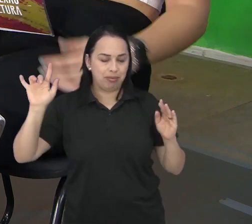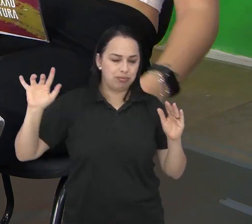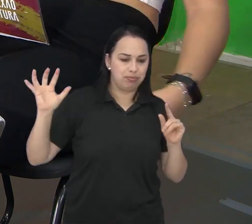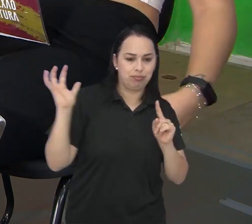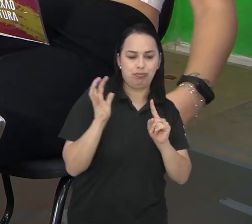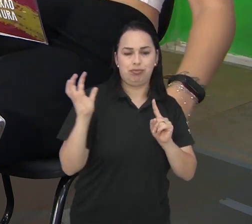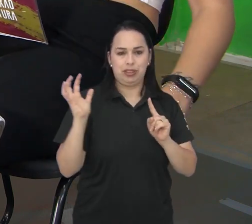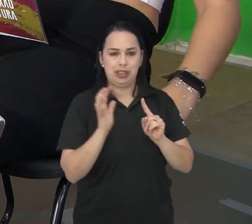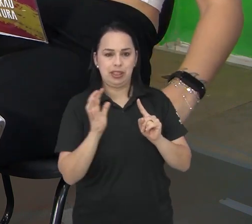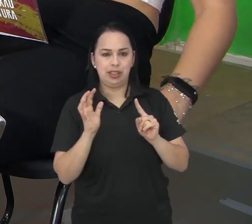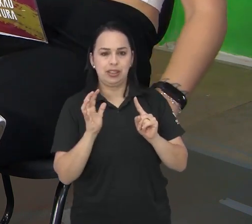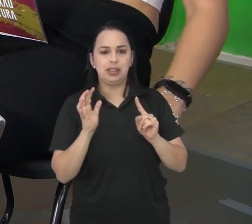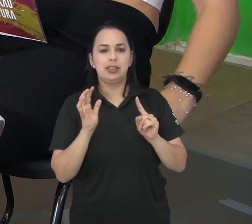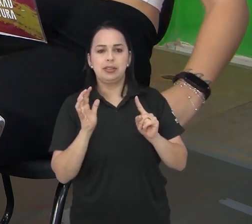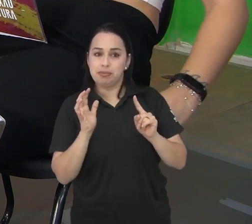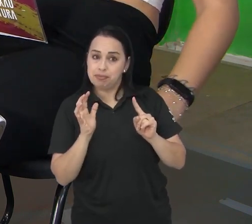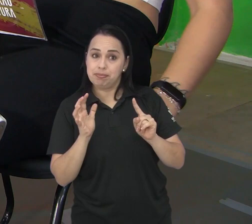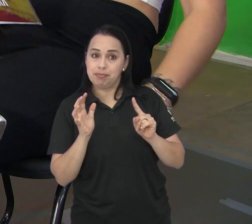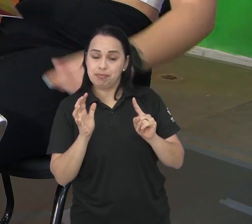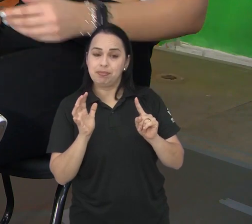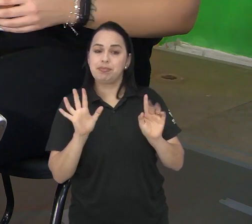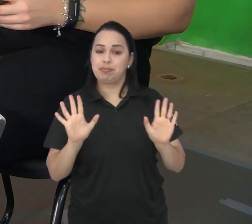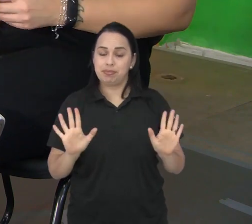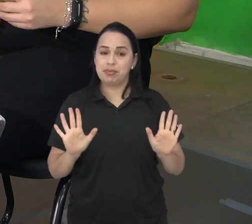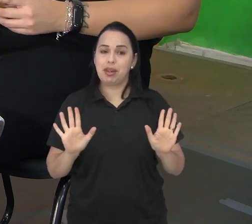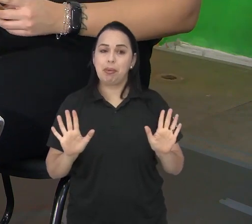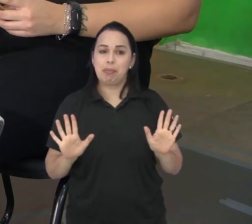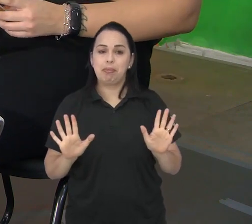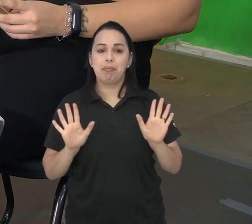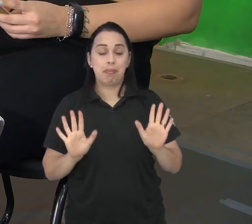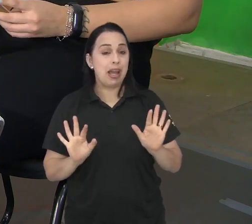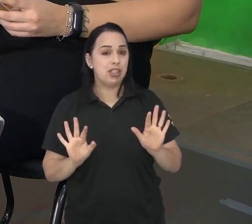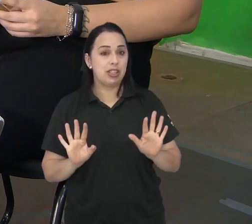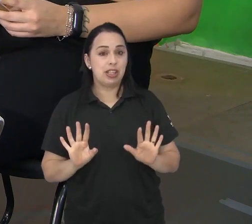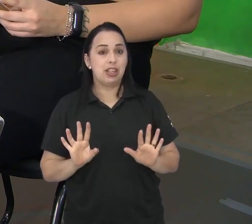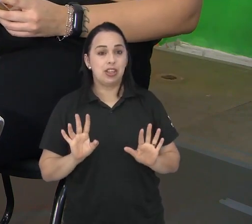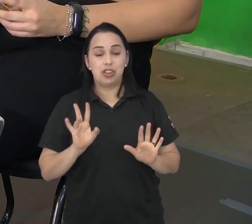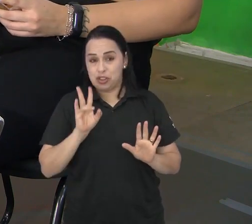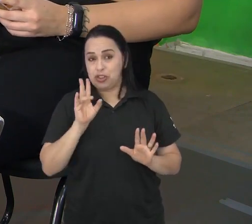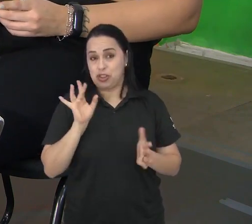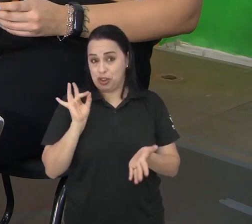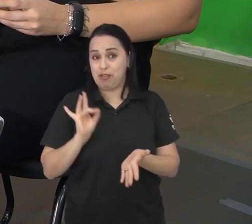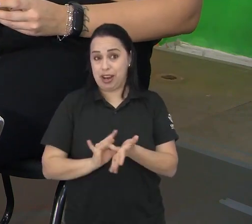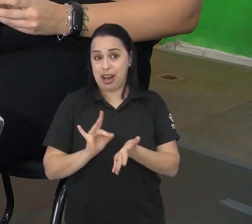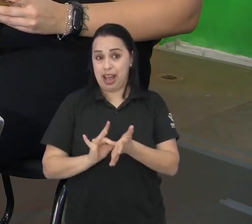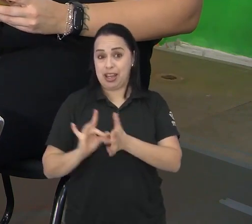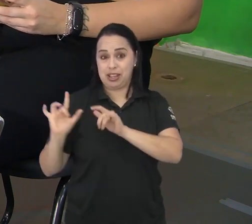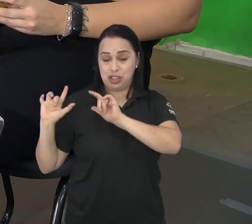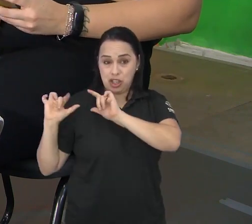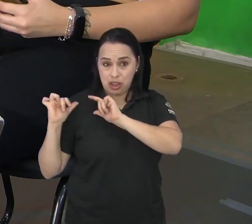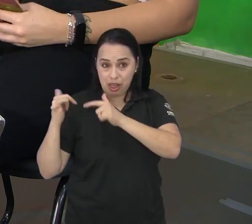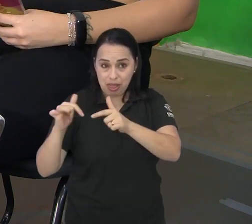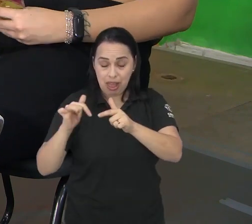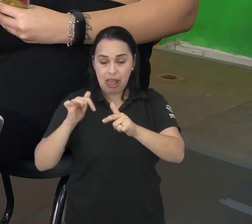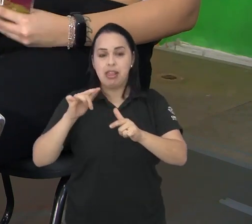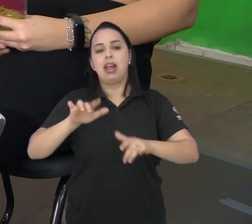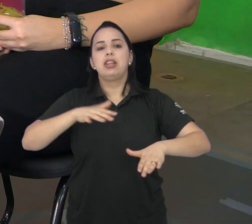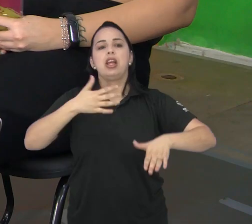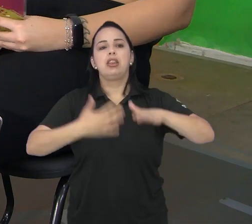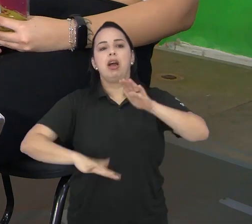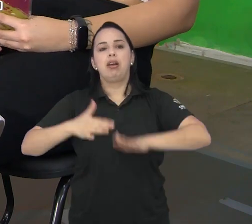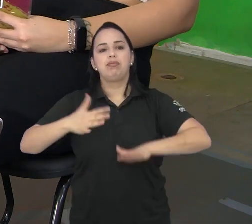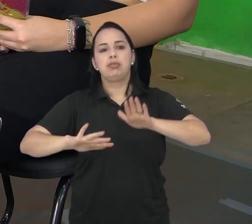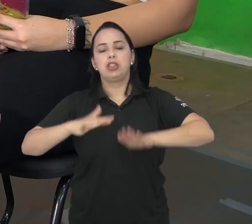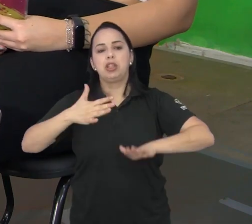europeia, enfim, os povos originários, né? Enfim, mas o forte mesmo de tradição de tambor,